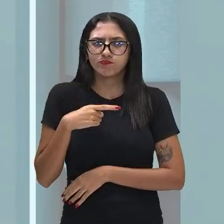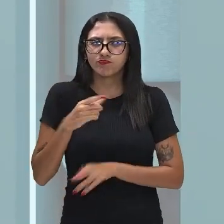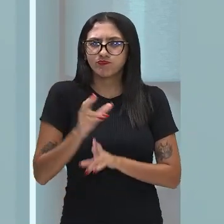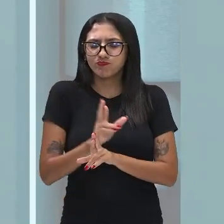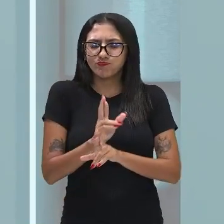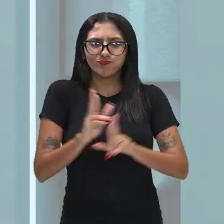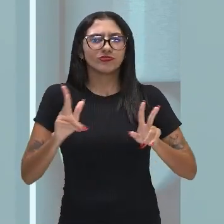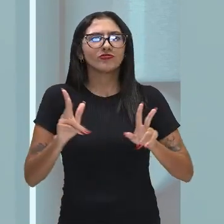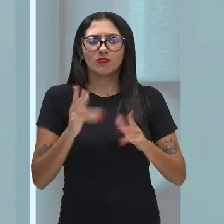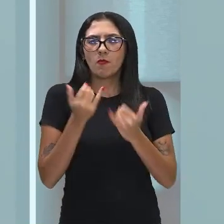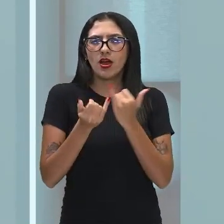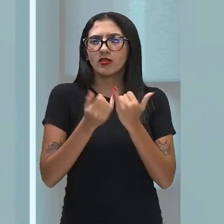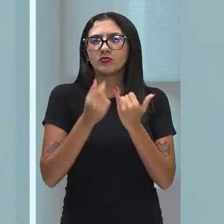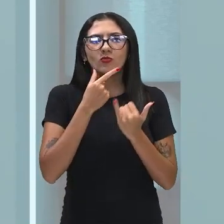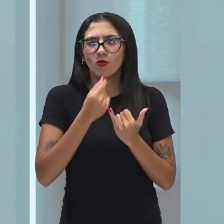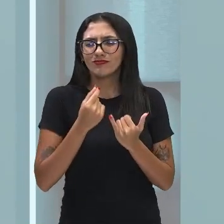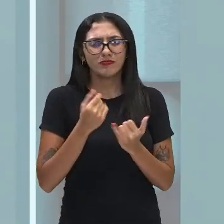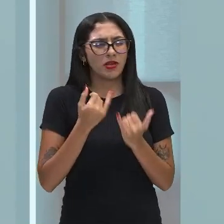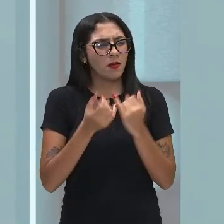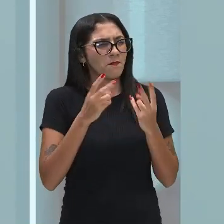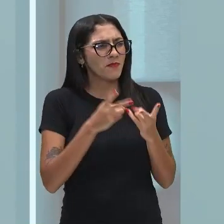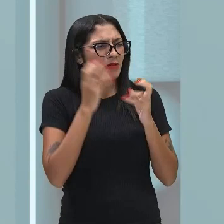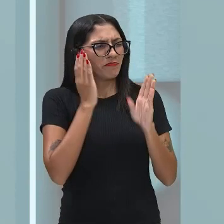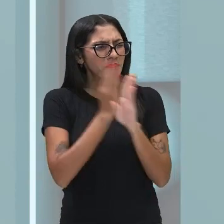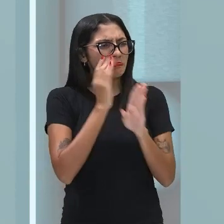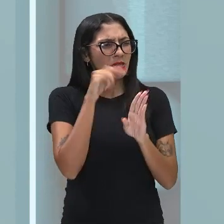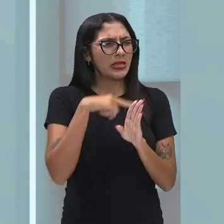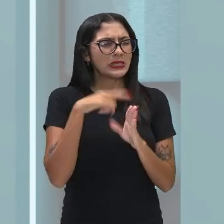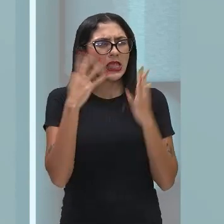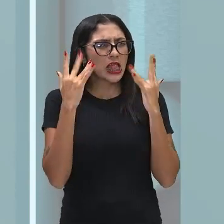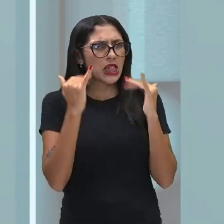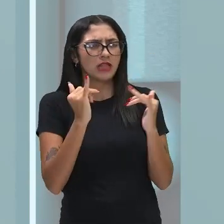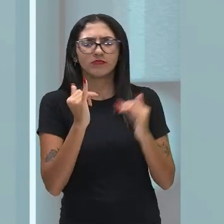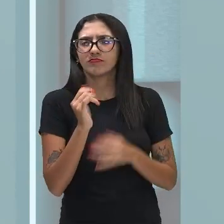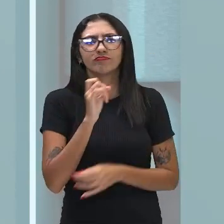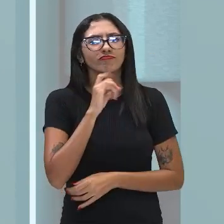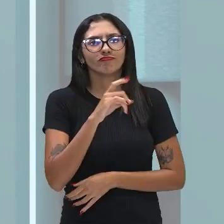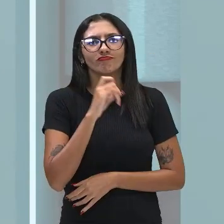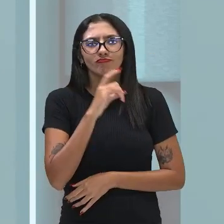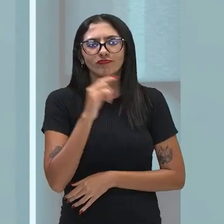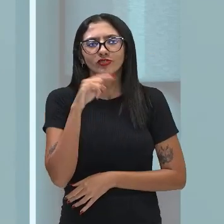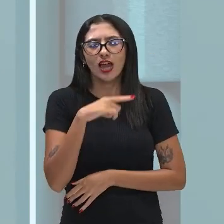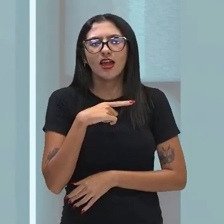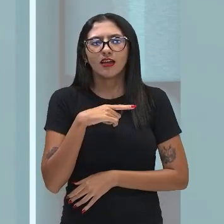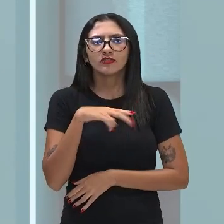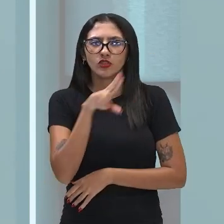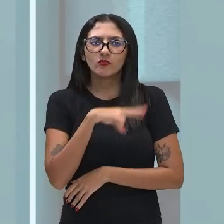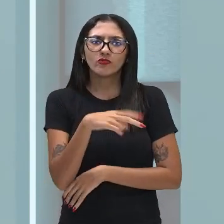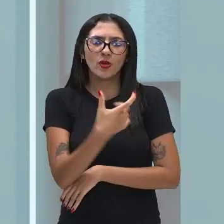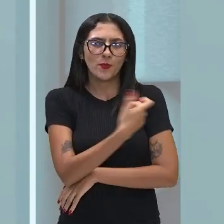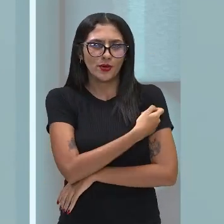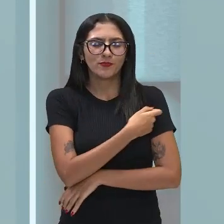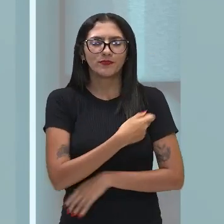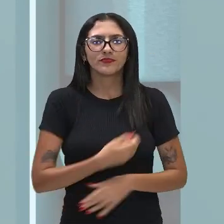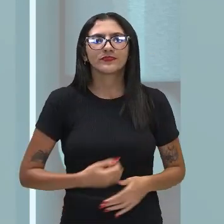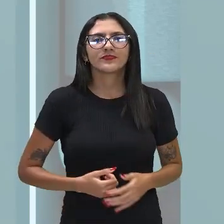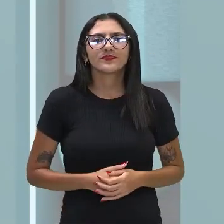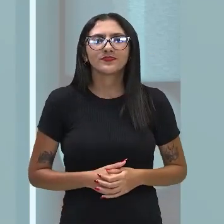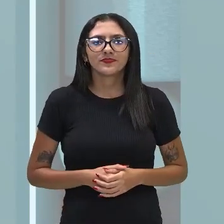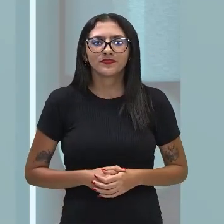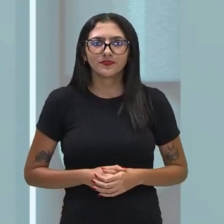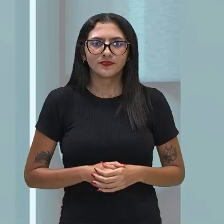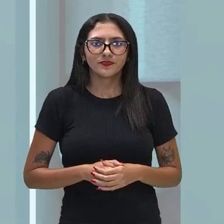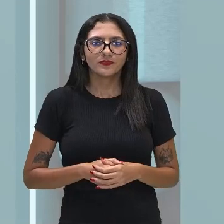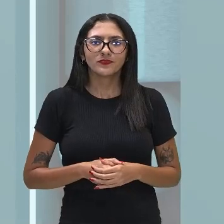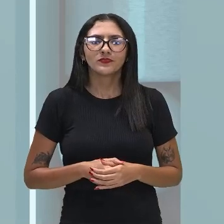têm, não tem como ser natural, gente. Só com alimentação. Elas, infelizmente, usam algum tipo de esteroide anabolizante. Tá bom?